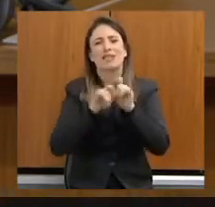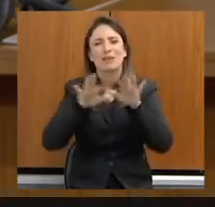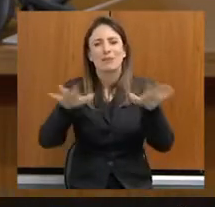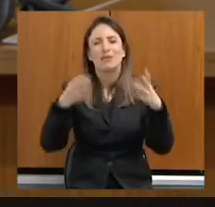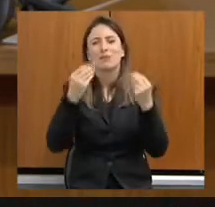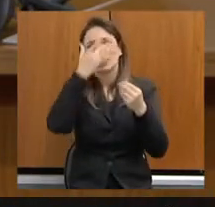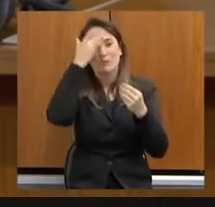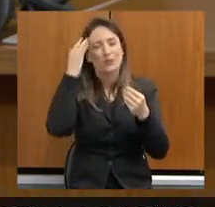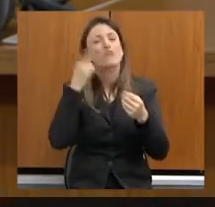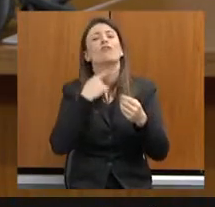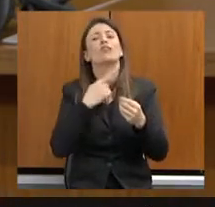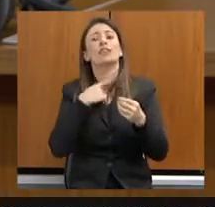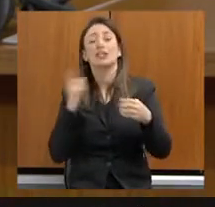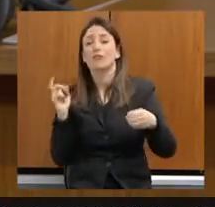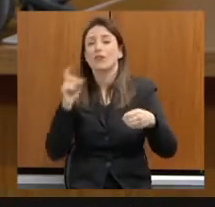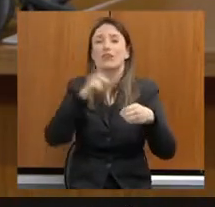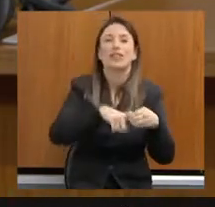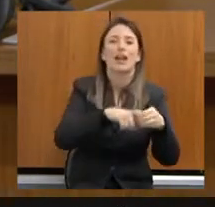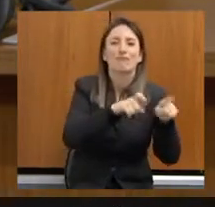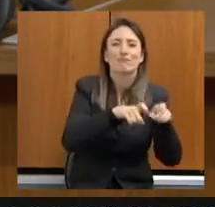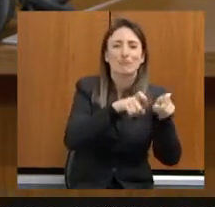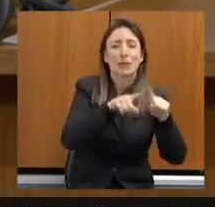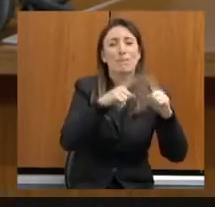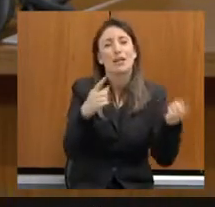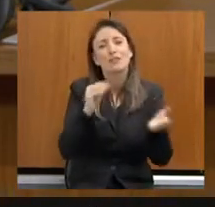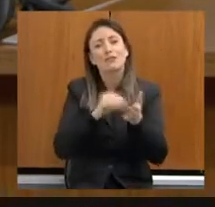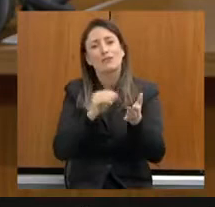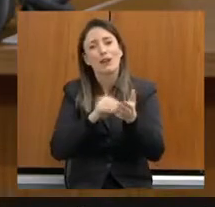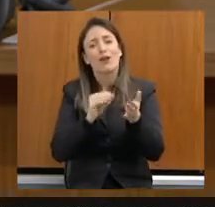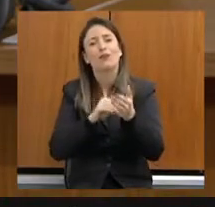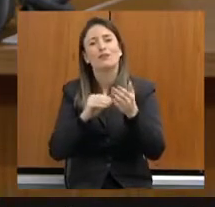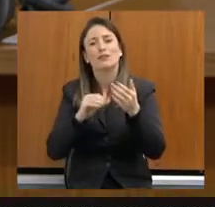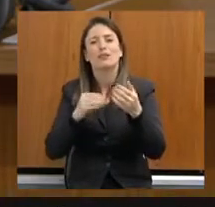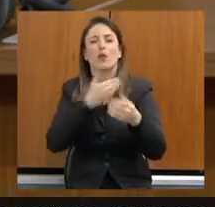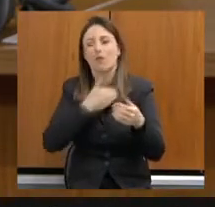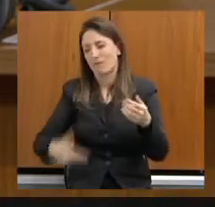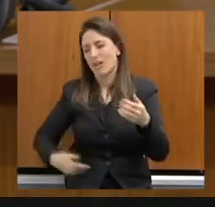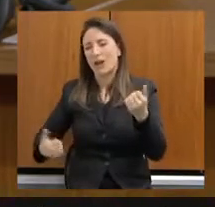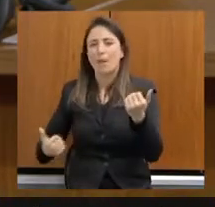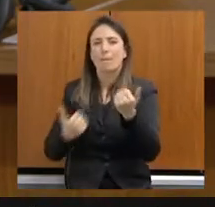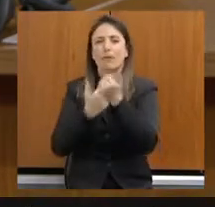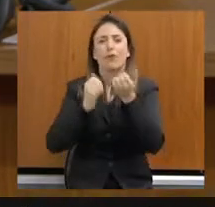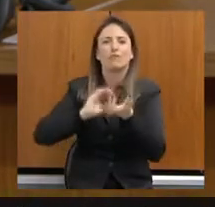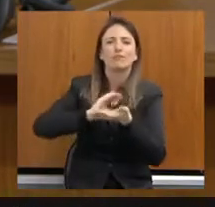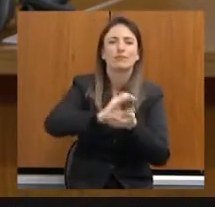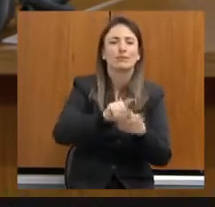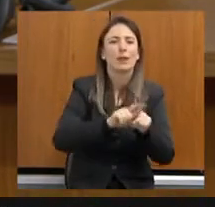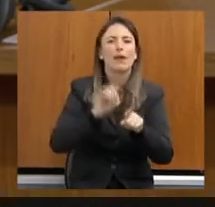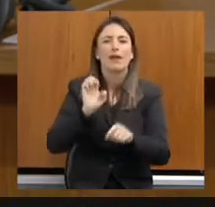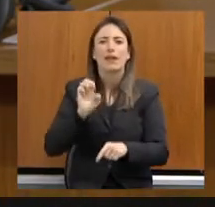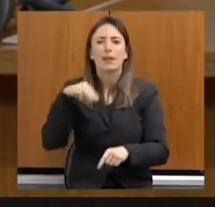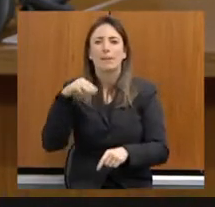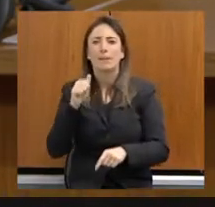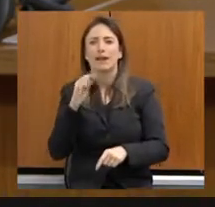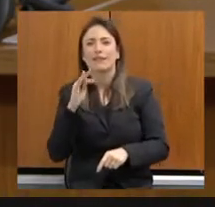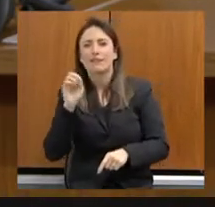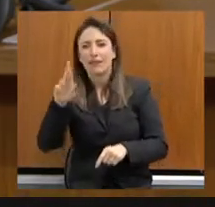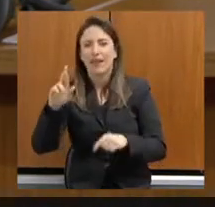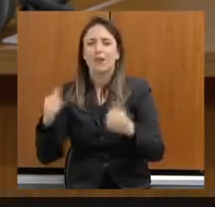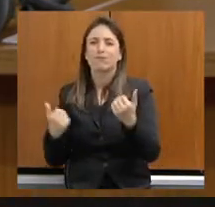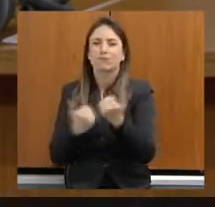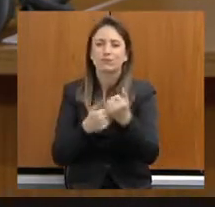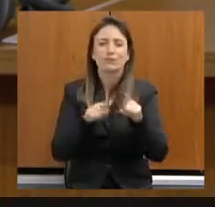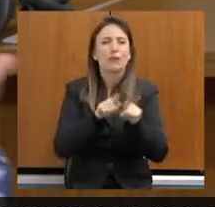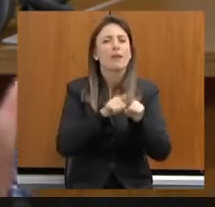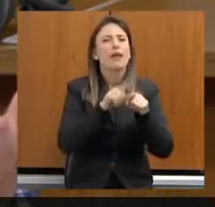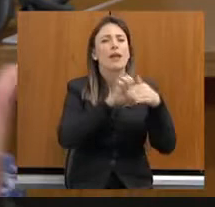pequenas propriedades e precisa de ser apoio do governo precisa do apoio da Emater e do apoio da nossa empresa